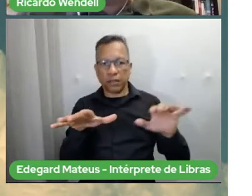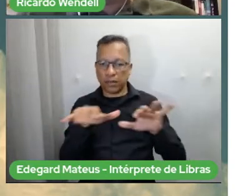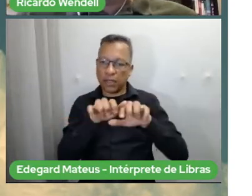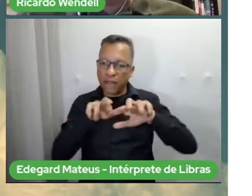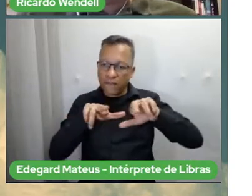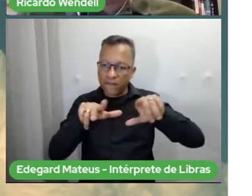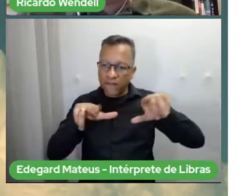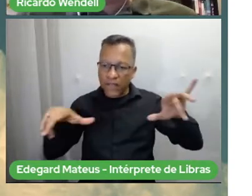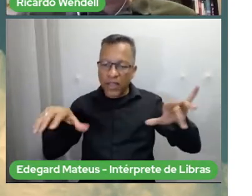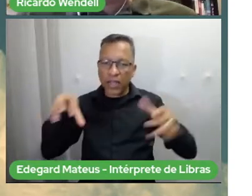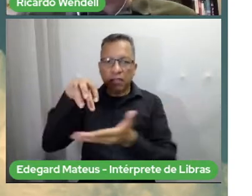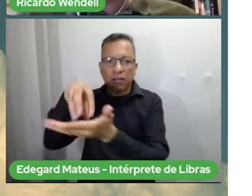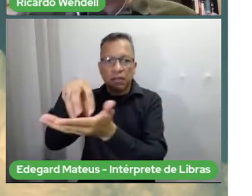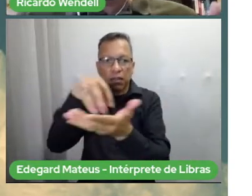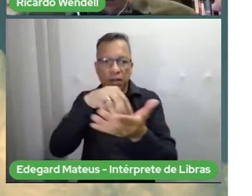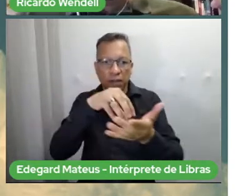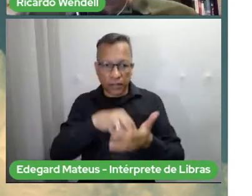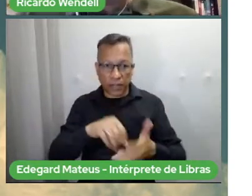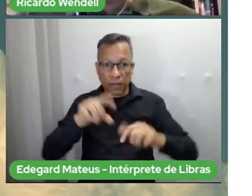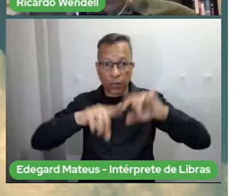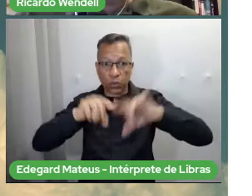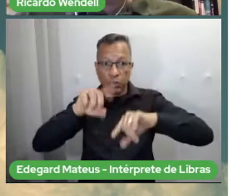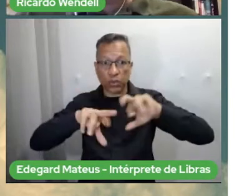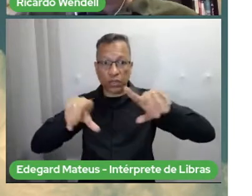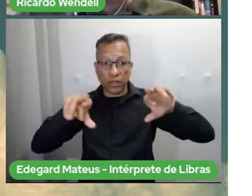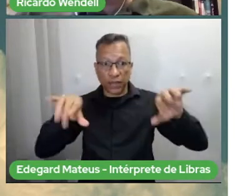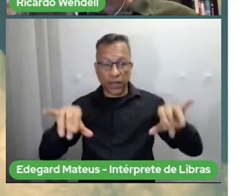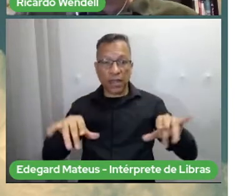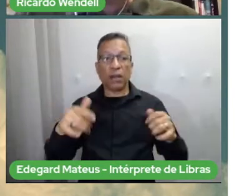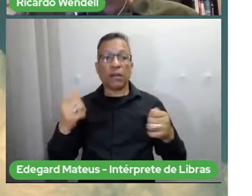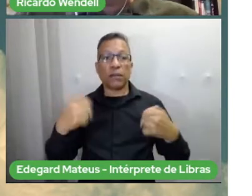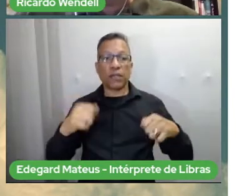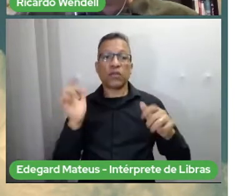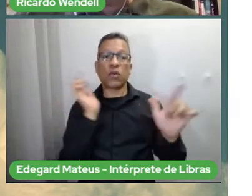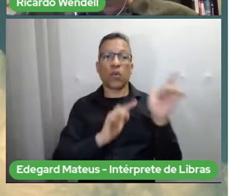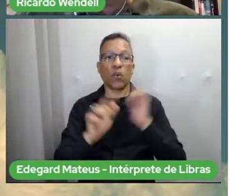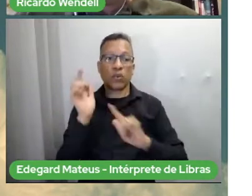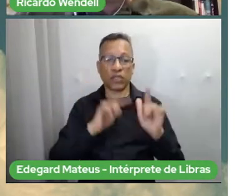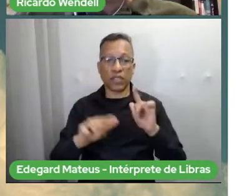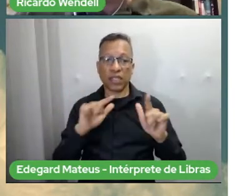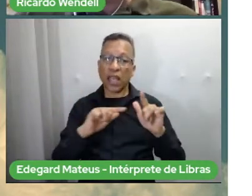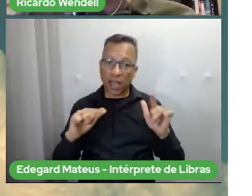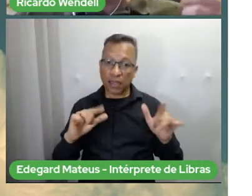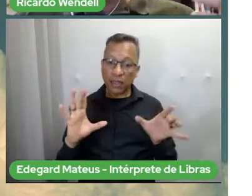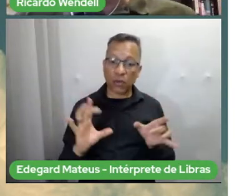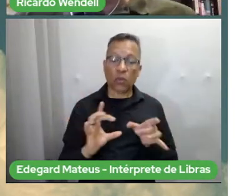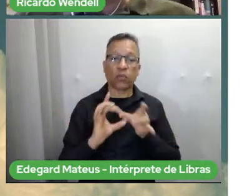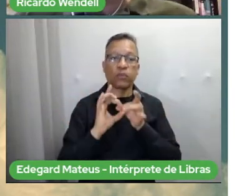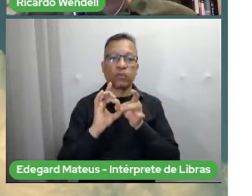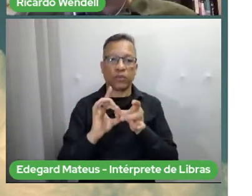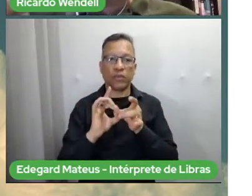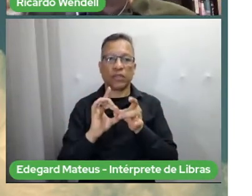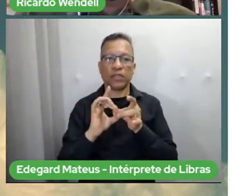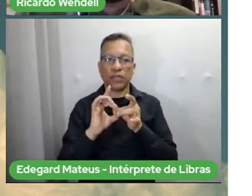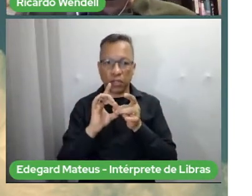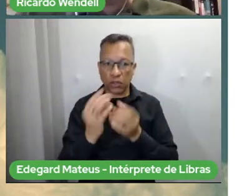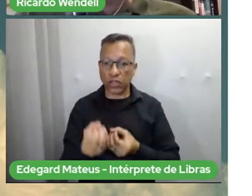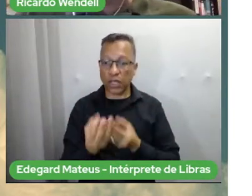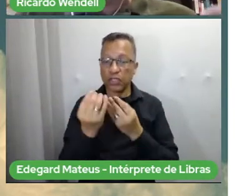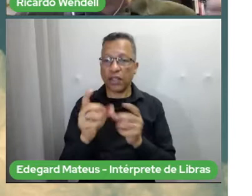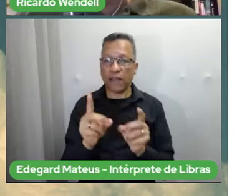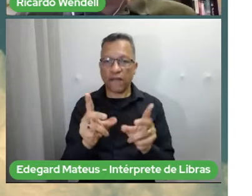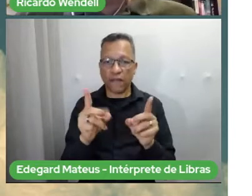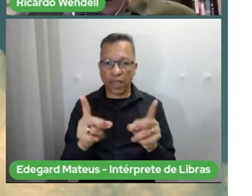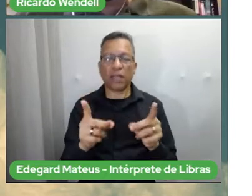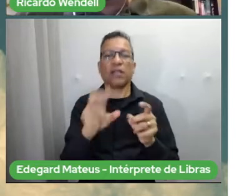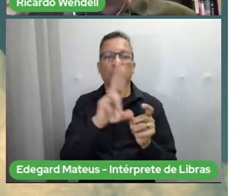domínios e diferentes produtos, eu tenho que conseguir combinar esses produtos. Então, eu tenho os dados de vendas com os dados de usuários, com os